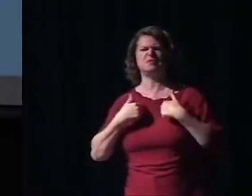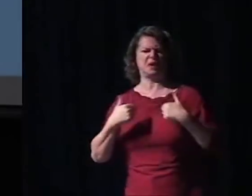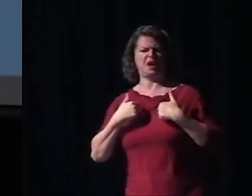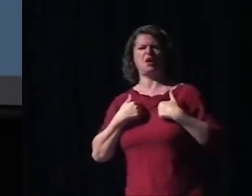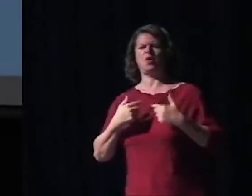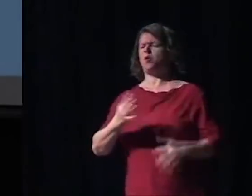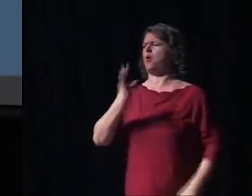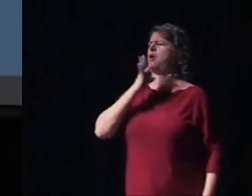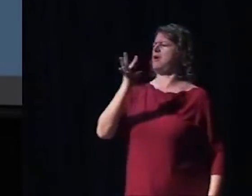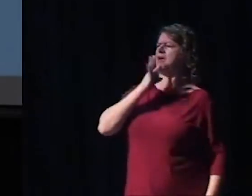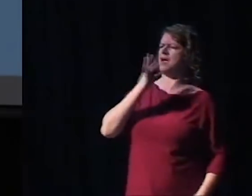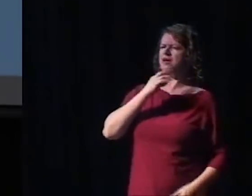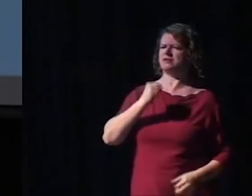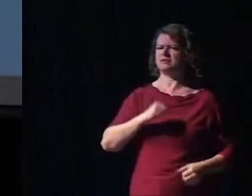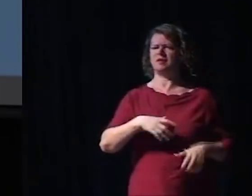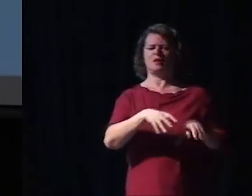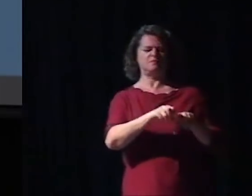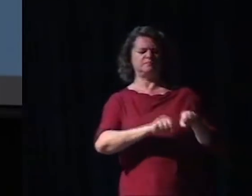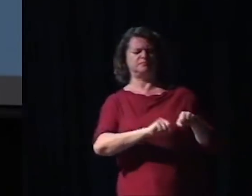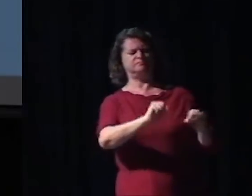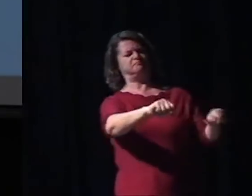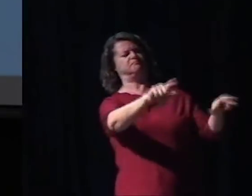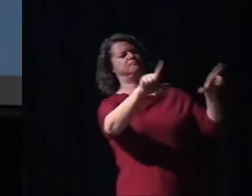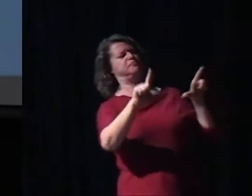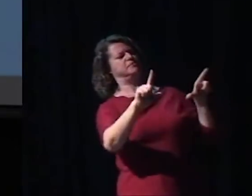científica que nós aprendemos dos bancos escolares.